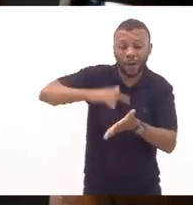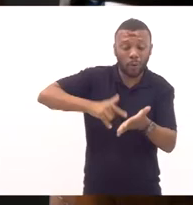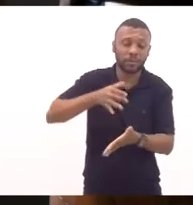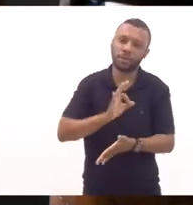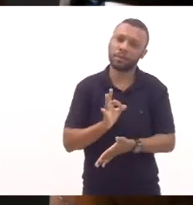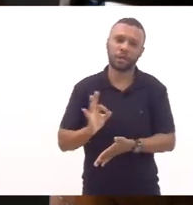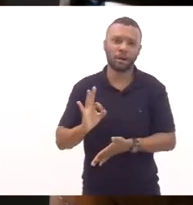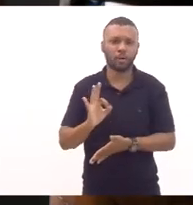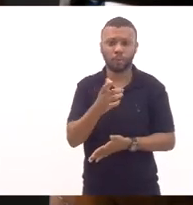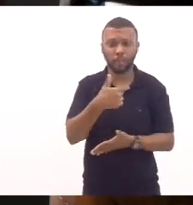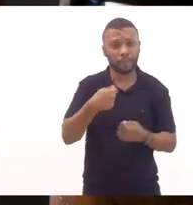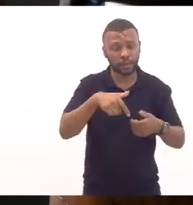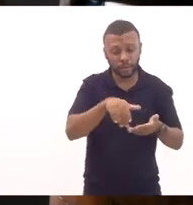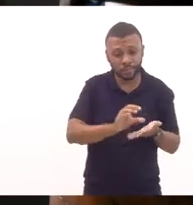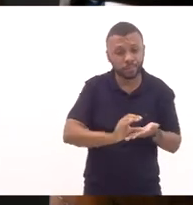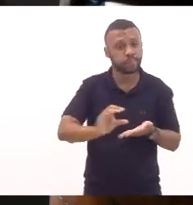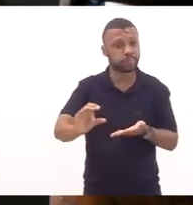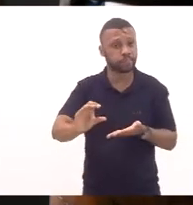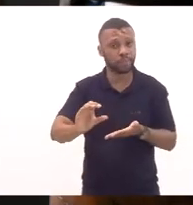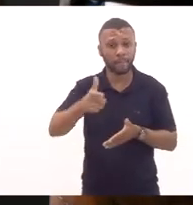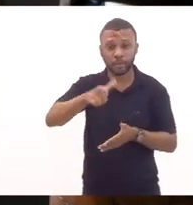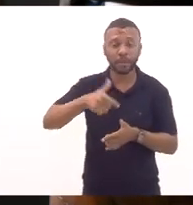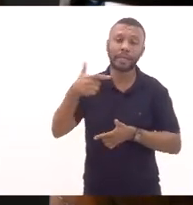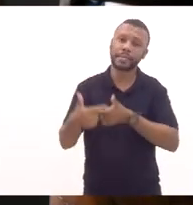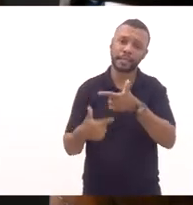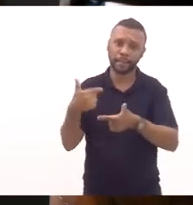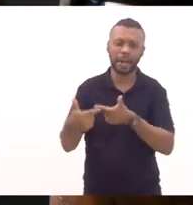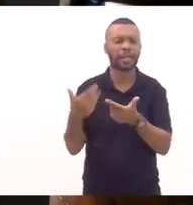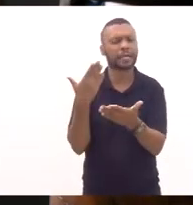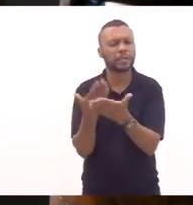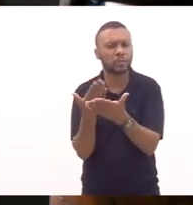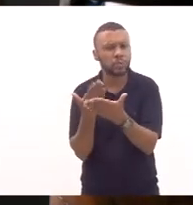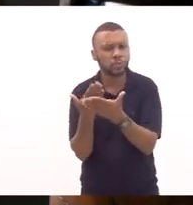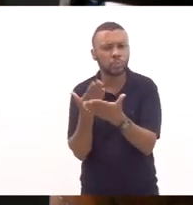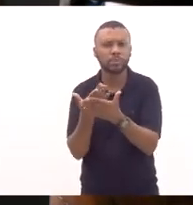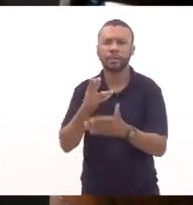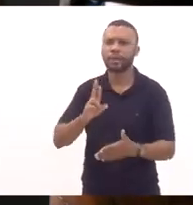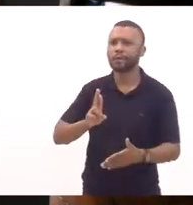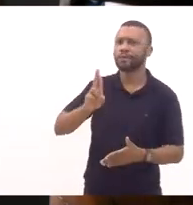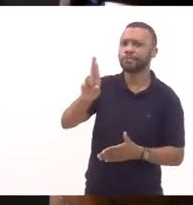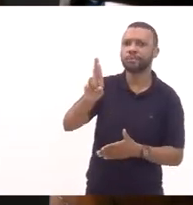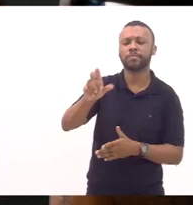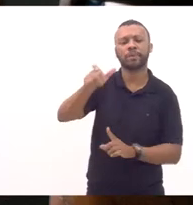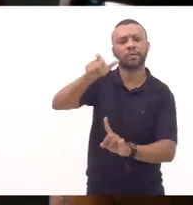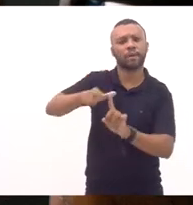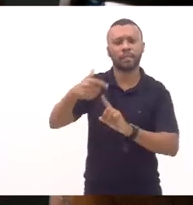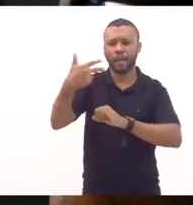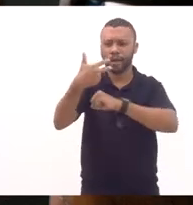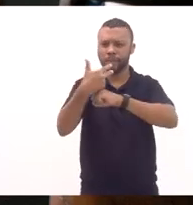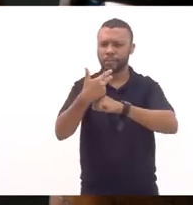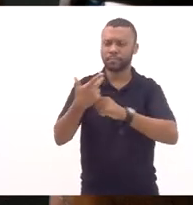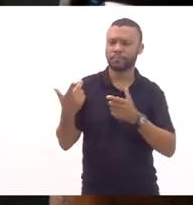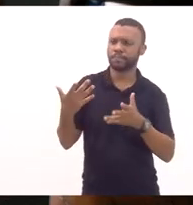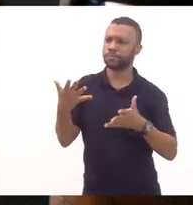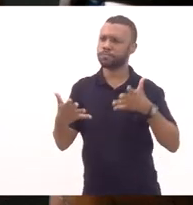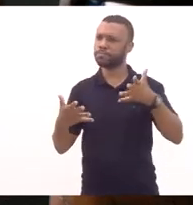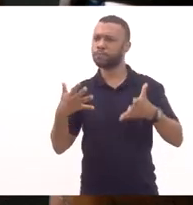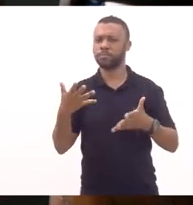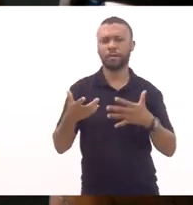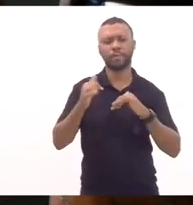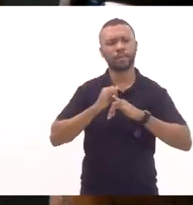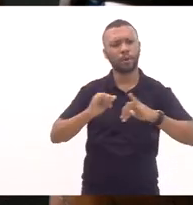conta. São pessoas que trabalham, são pessoas que estudam para estar em frente de uma câmera para fazer comercial e são pessoas que, para